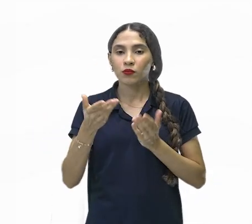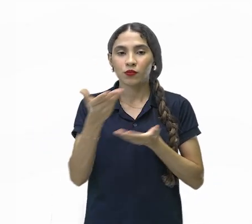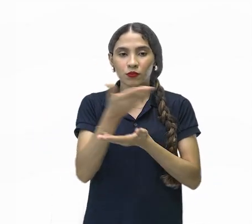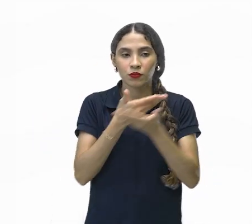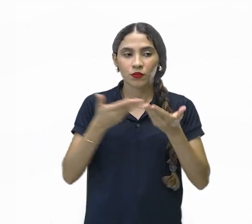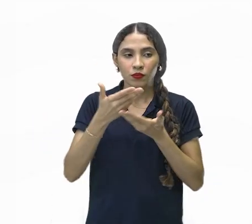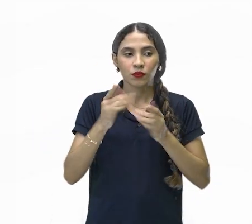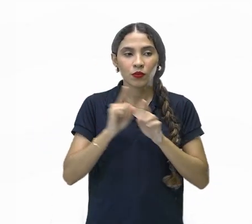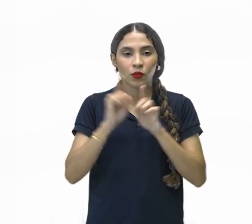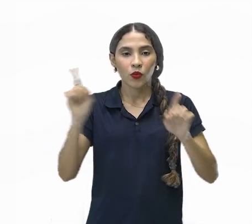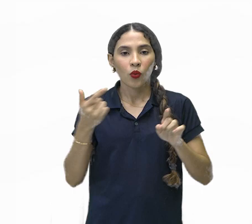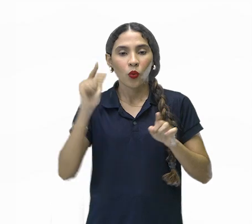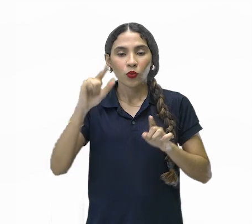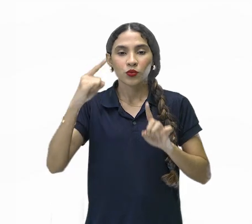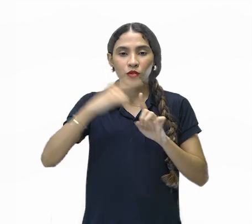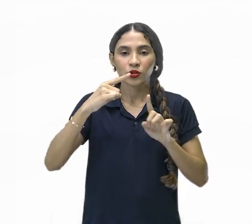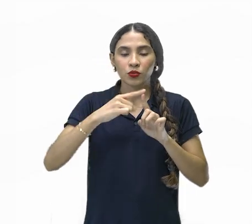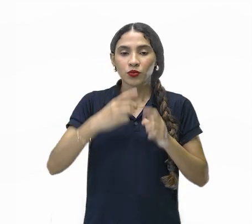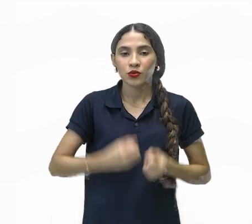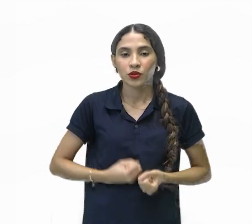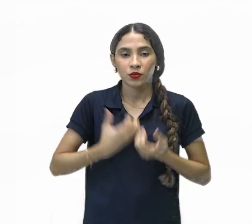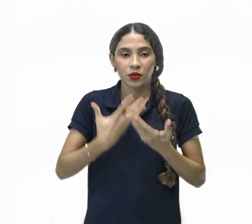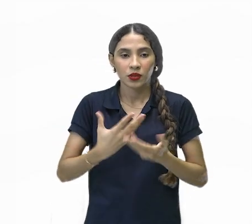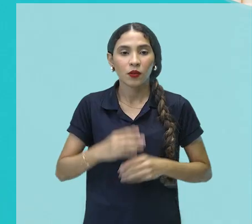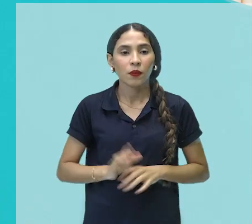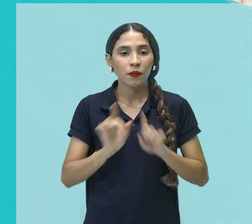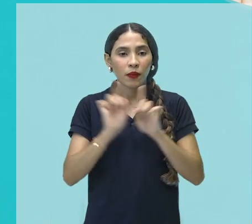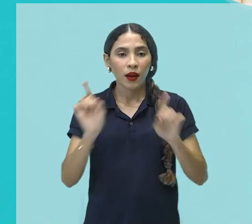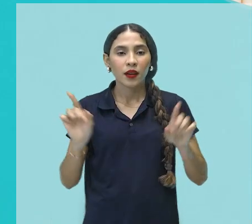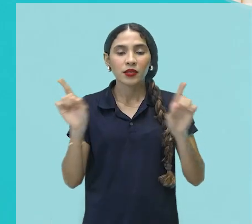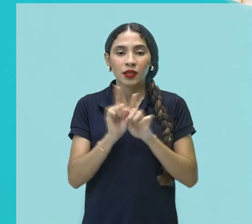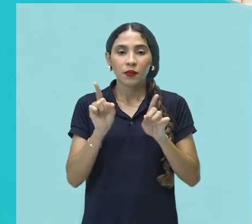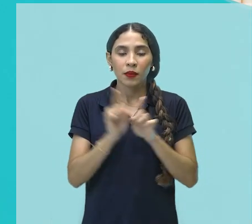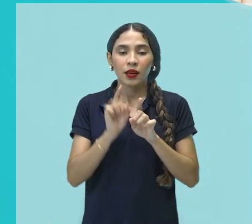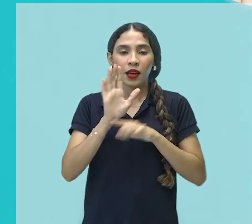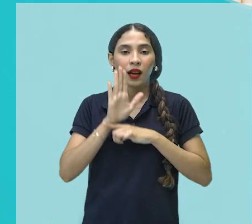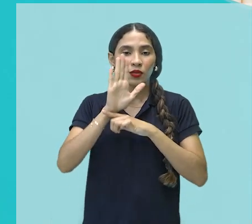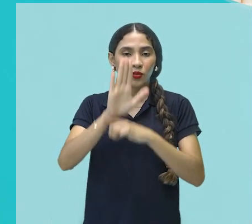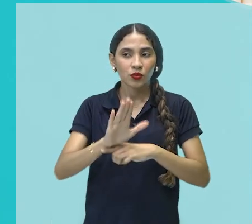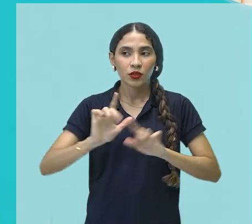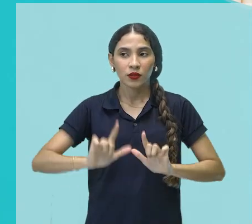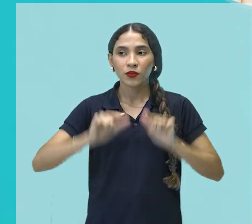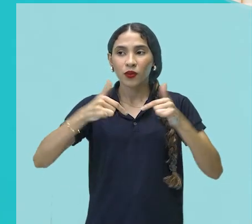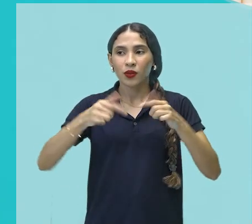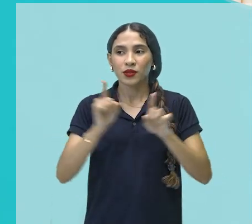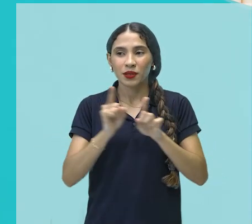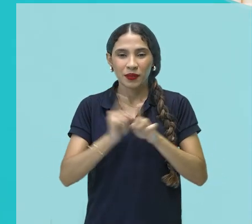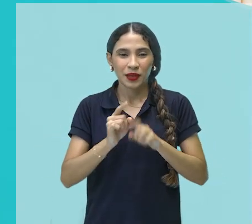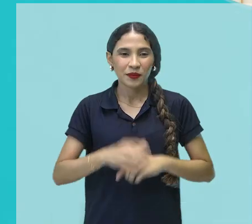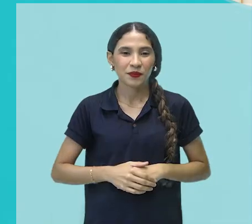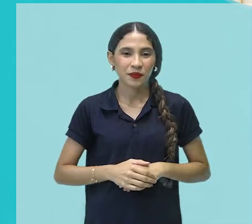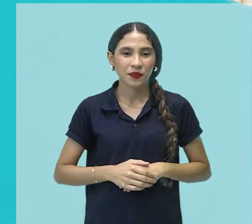apenas dialoga com outras formas de expressão, mas também contribui